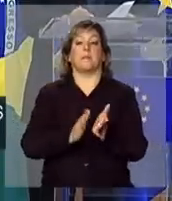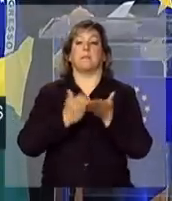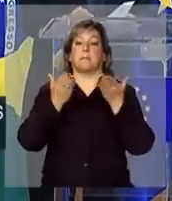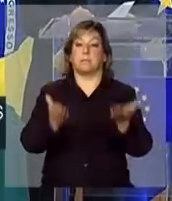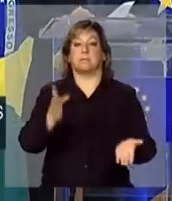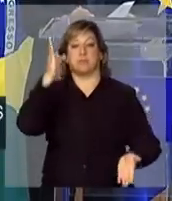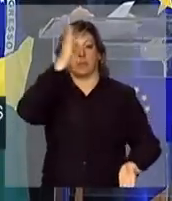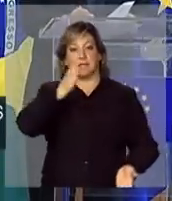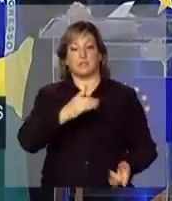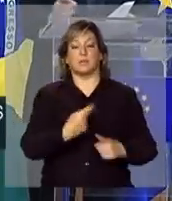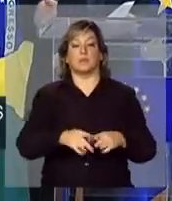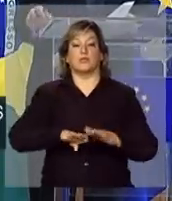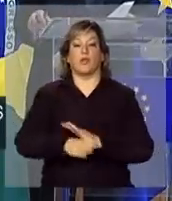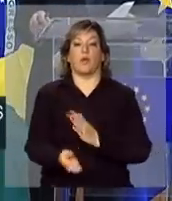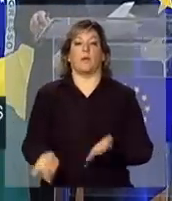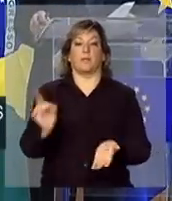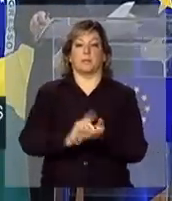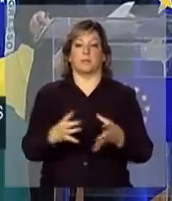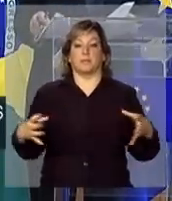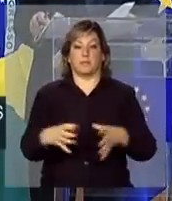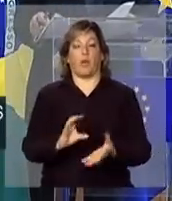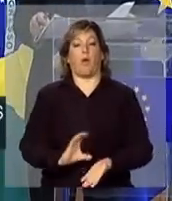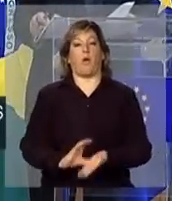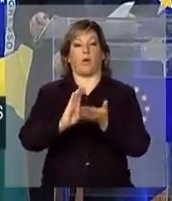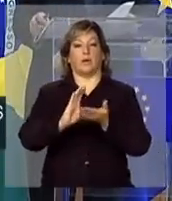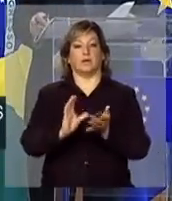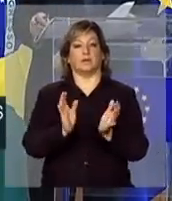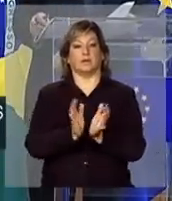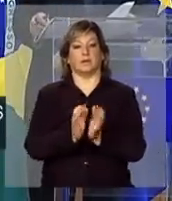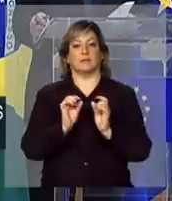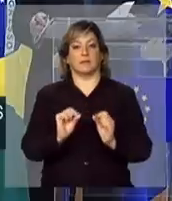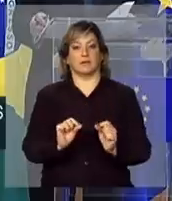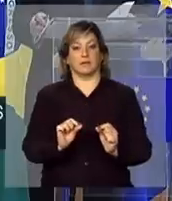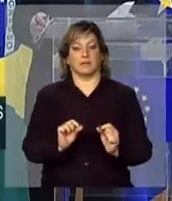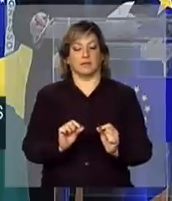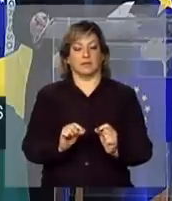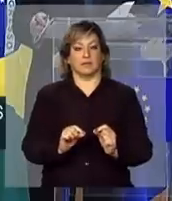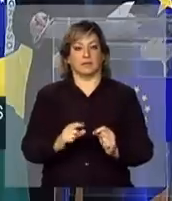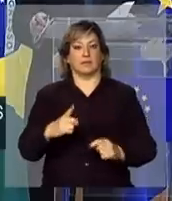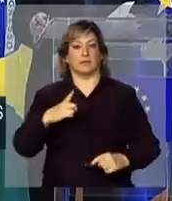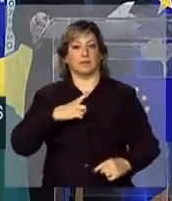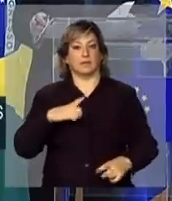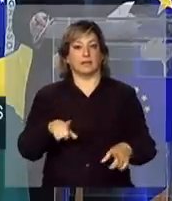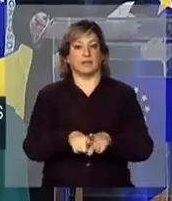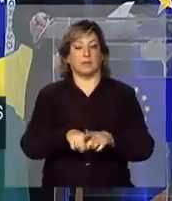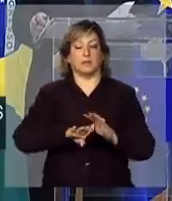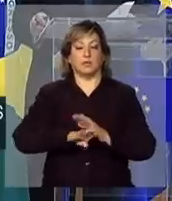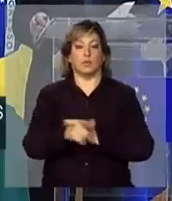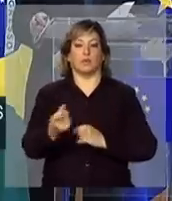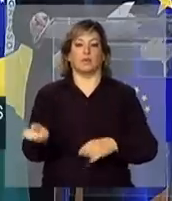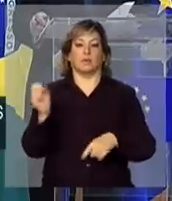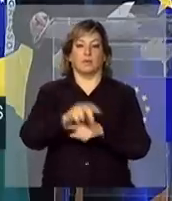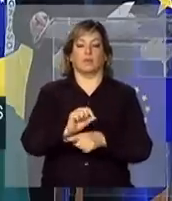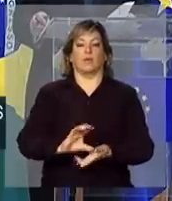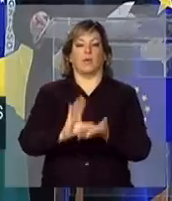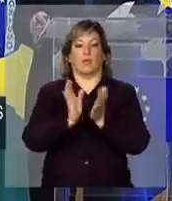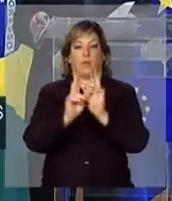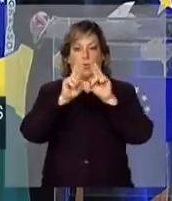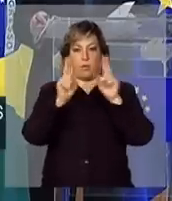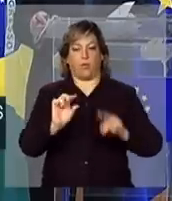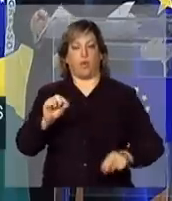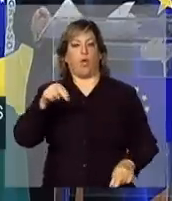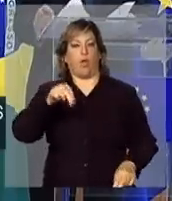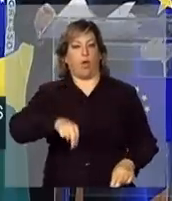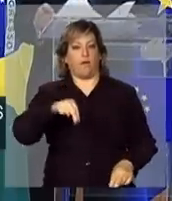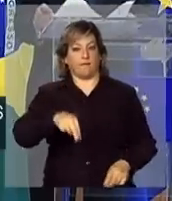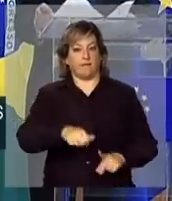por se tornar membro do Conselho de... por ter se tornado membro do Conselho de Direitos Humanos da ONU em novembro